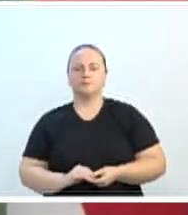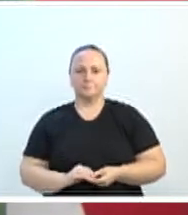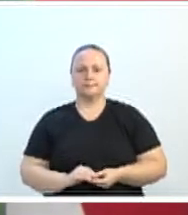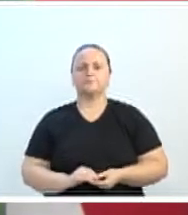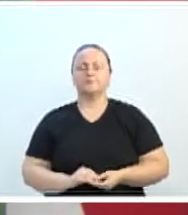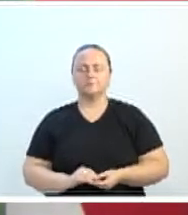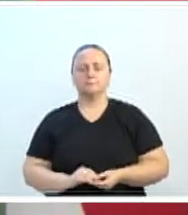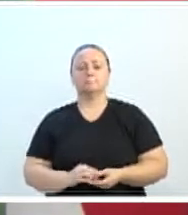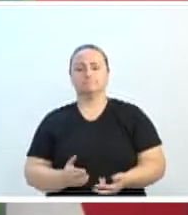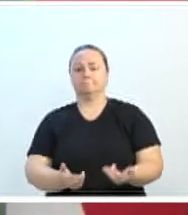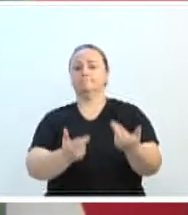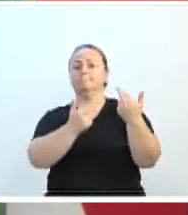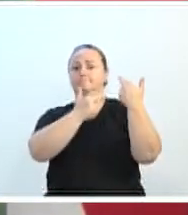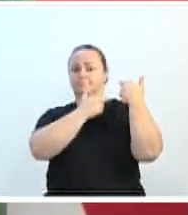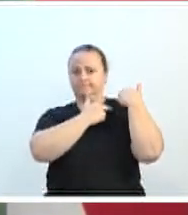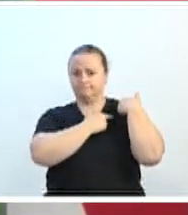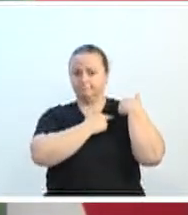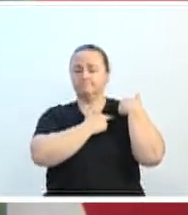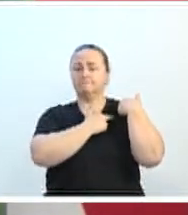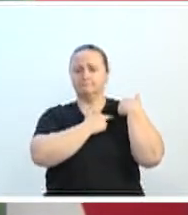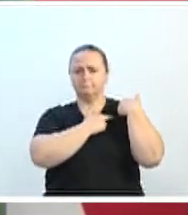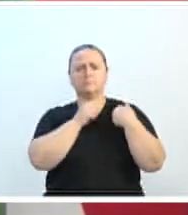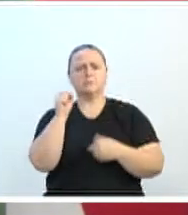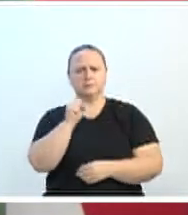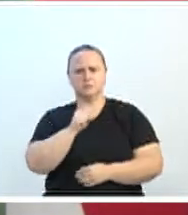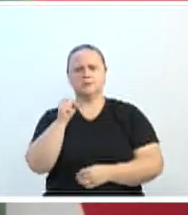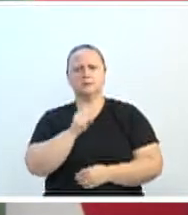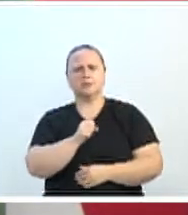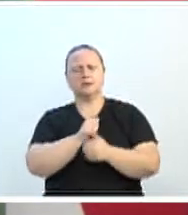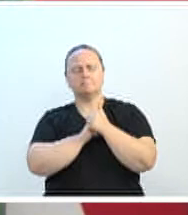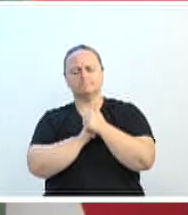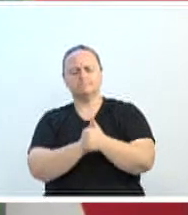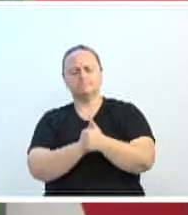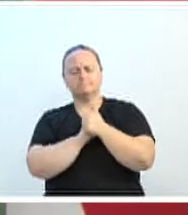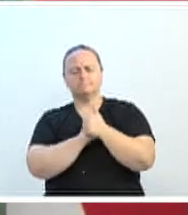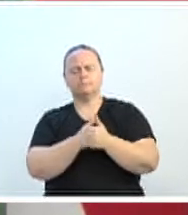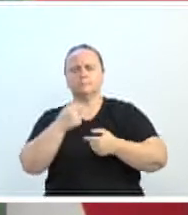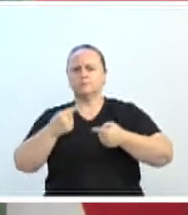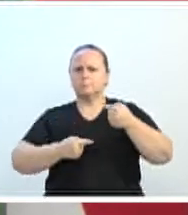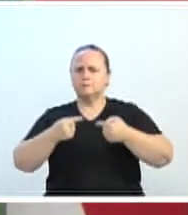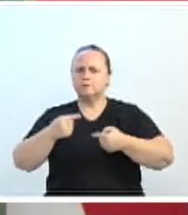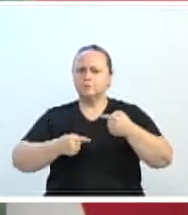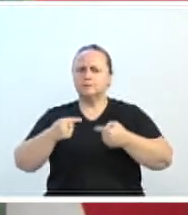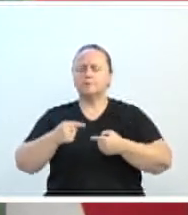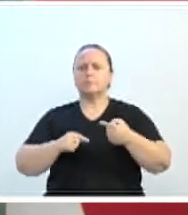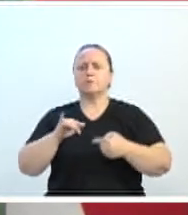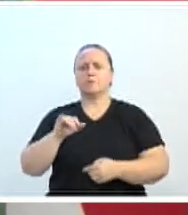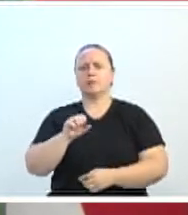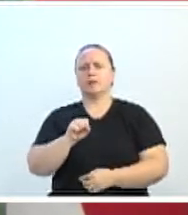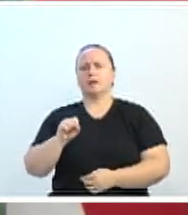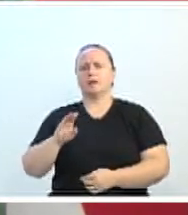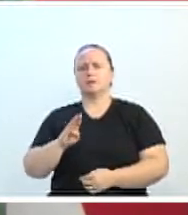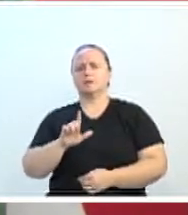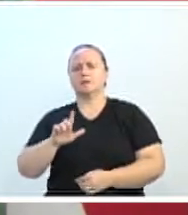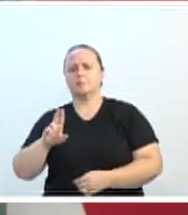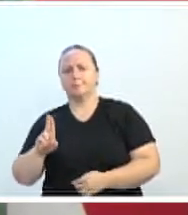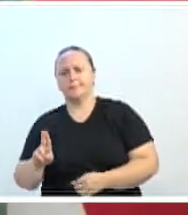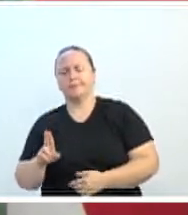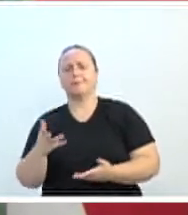responsabilidade tenho acompanhado as discussões no SBLU, com a Secretaria